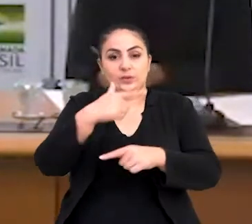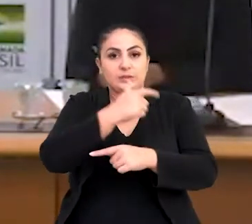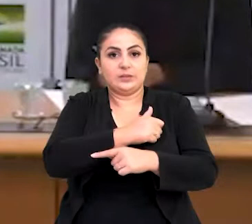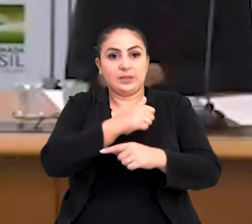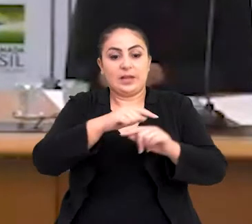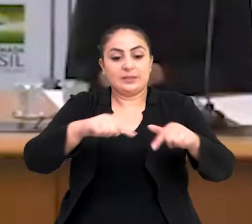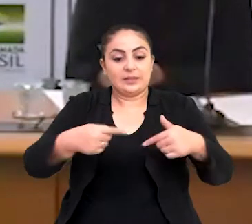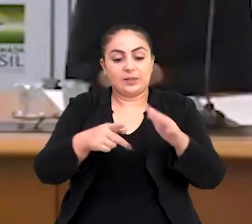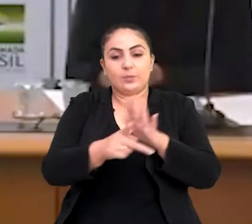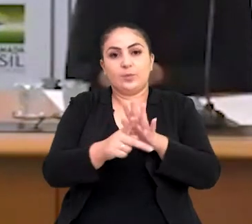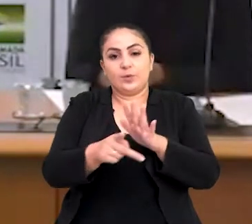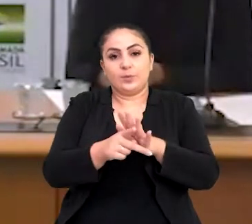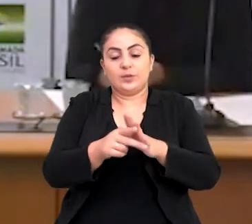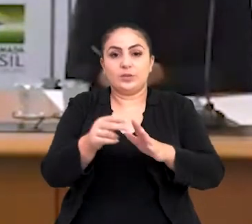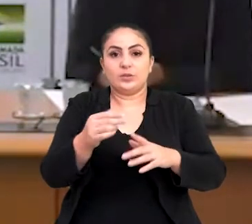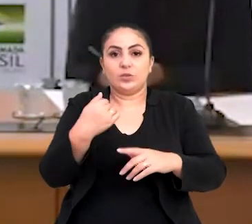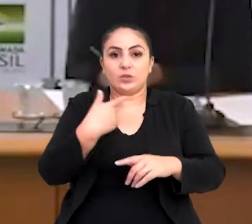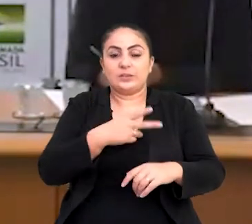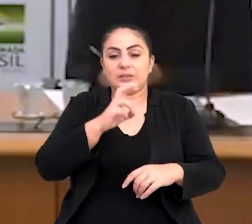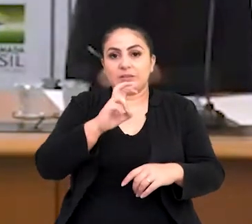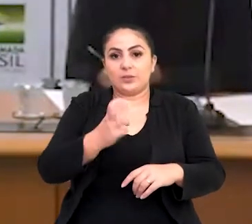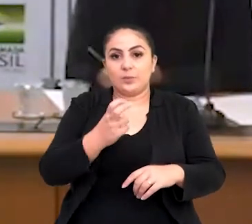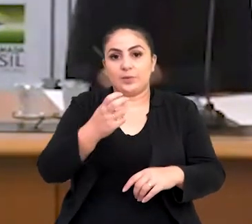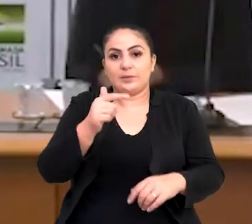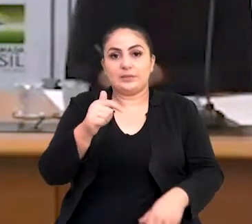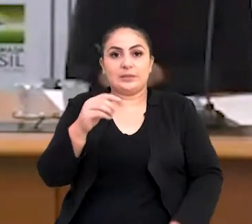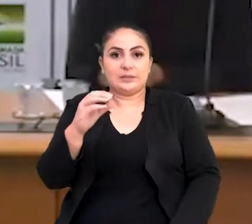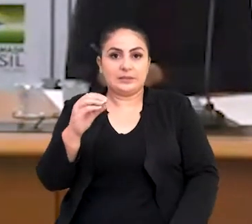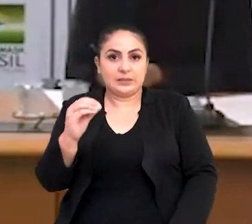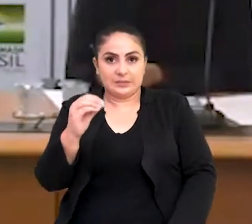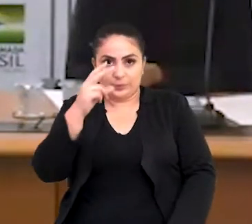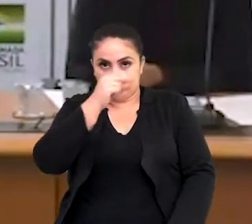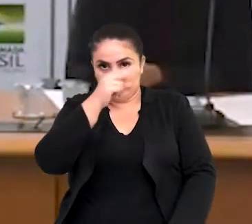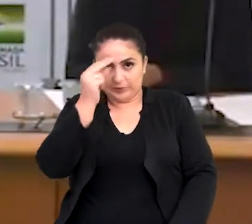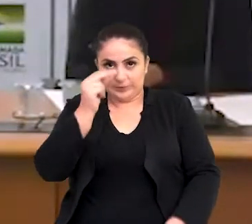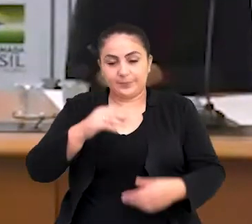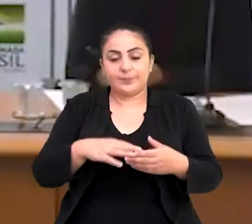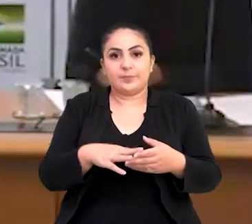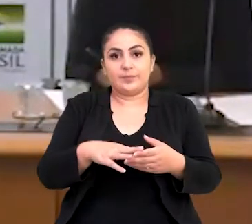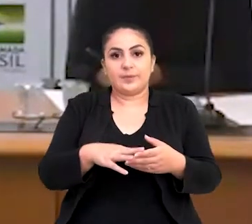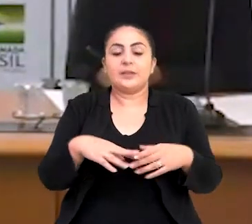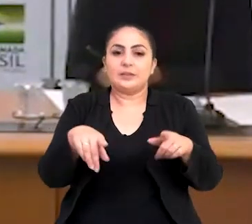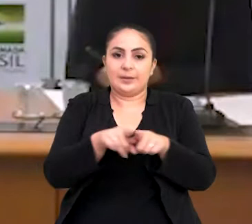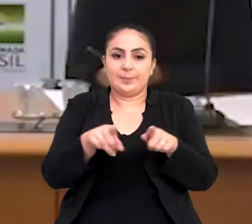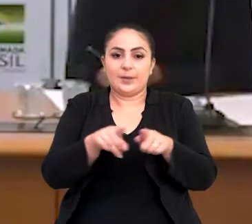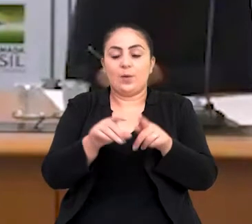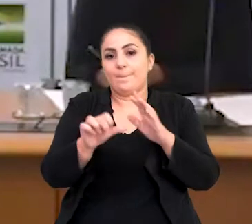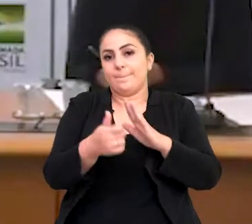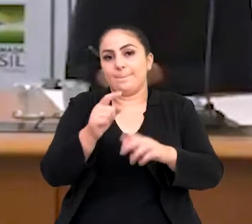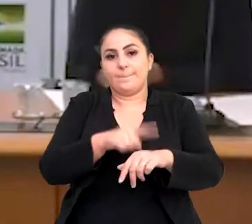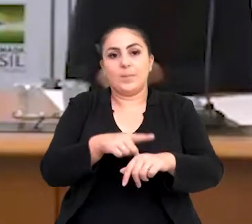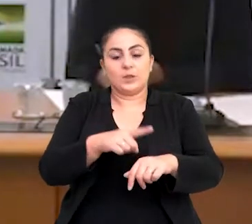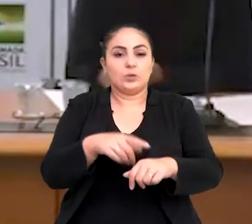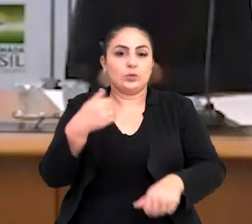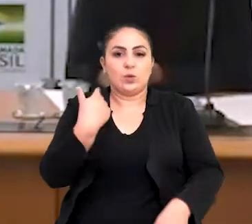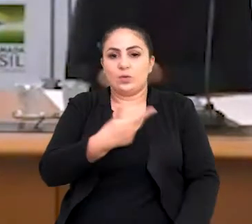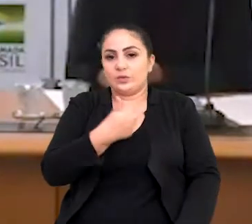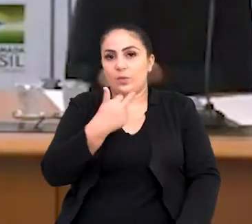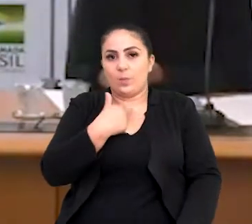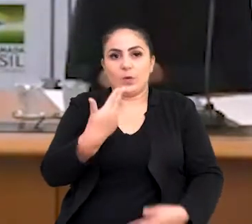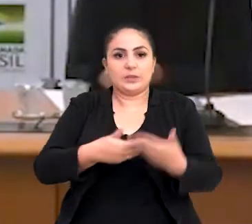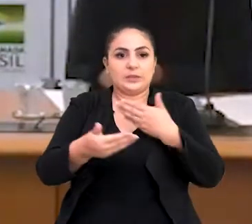vacinação, nossas salas de vacinação e os nossos 5.570 municípios. Evidentemente, num primeiro momento, não